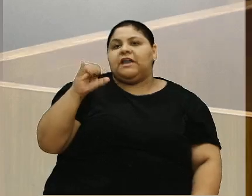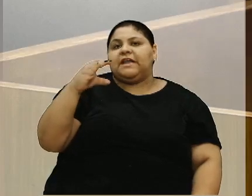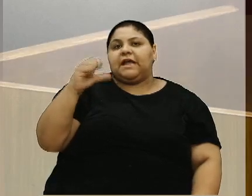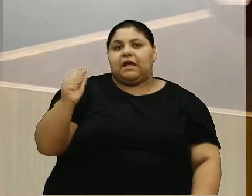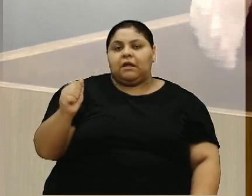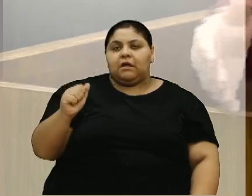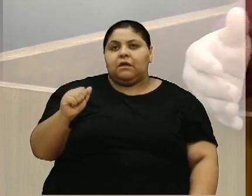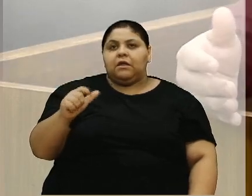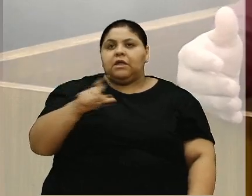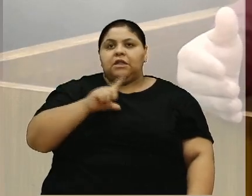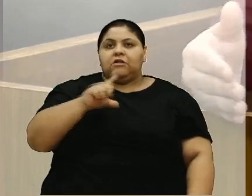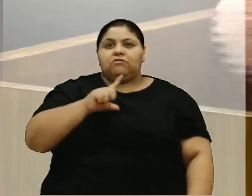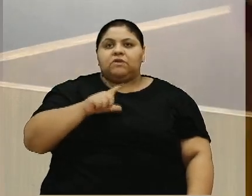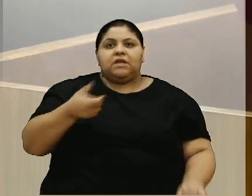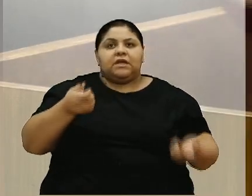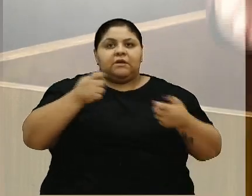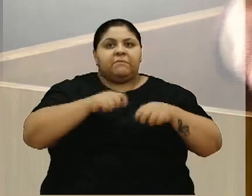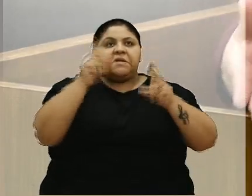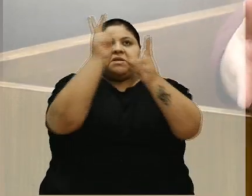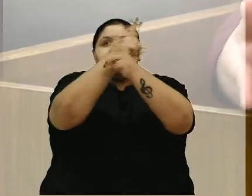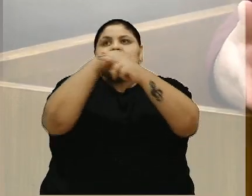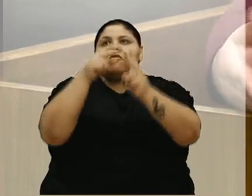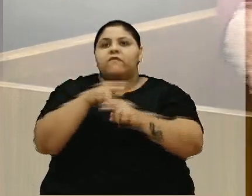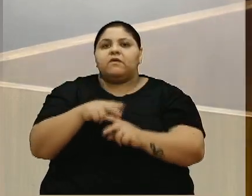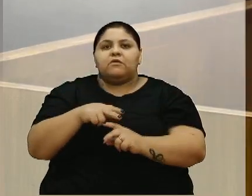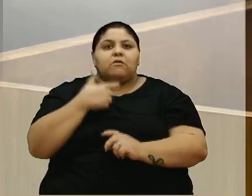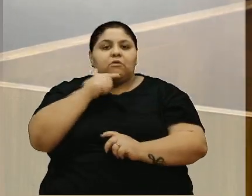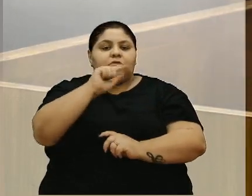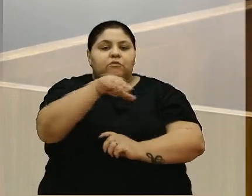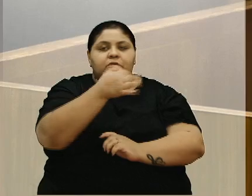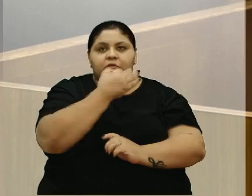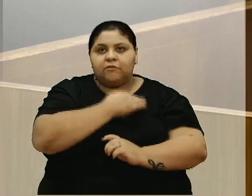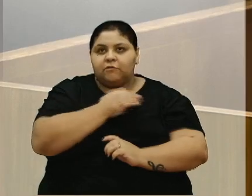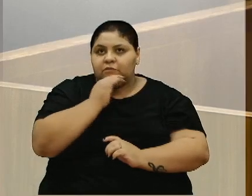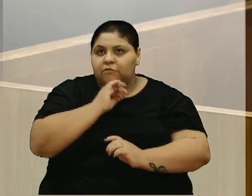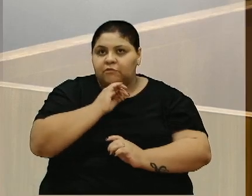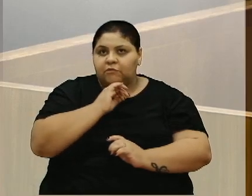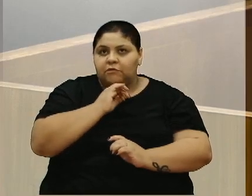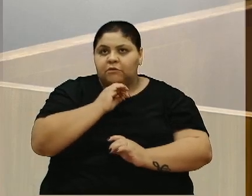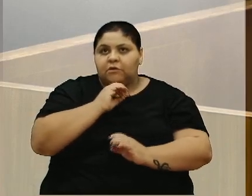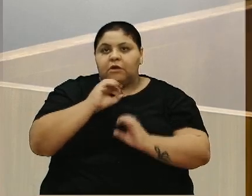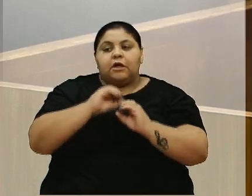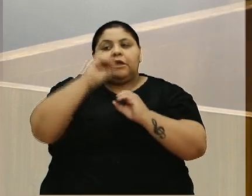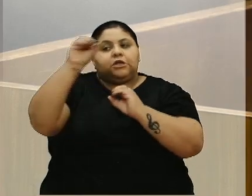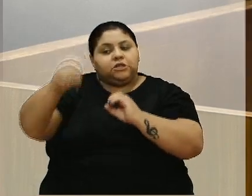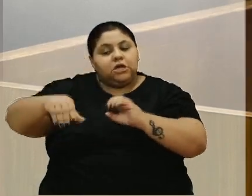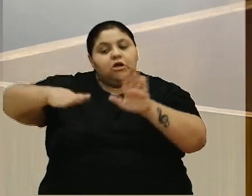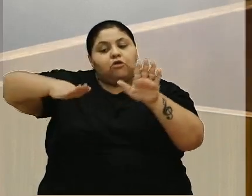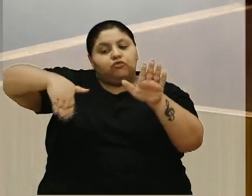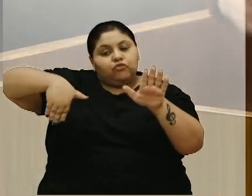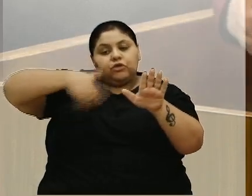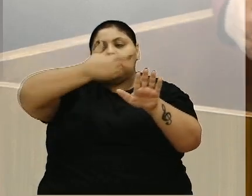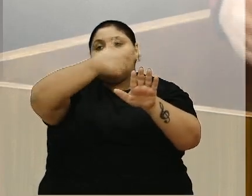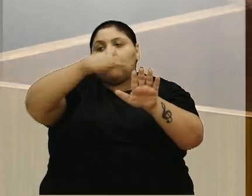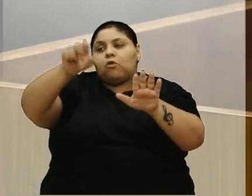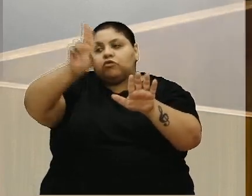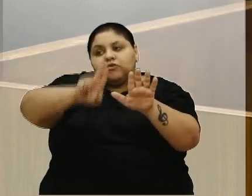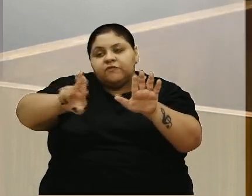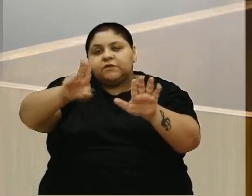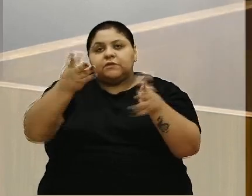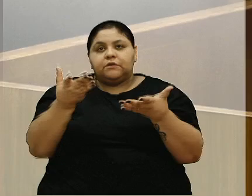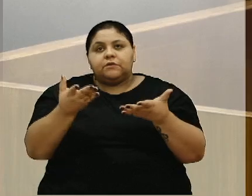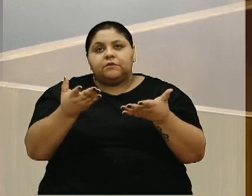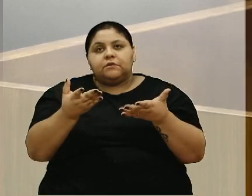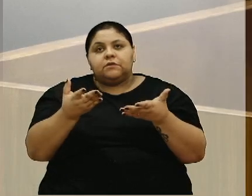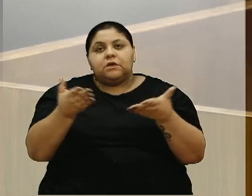mas a gente não tem nem capacidade de vento para produzir isso aqui em Caxias. Deixa para a região do litoral, outras universidades, outras regiões que tem.